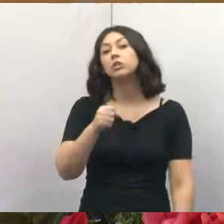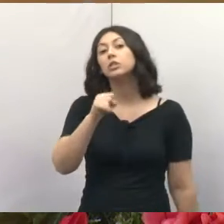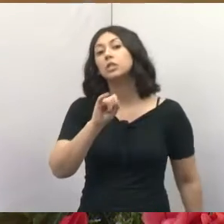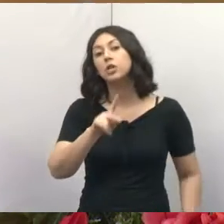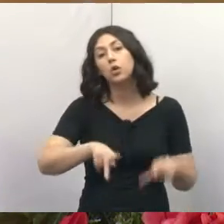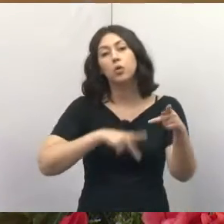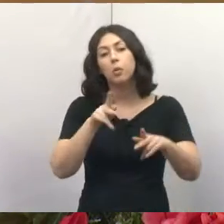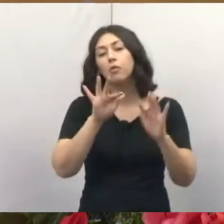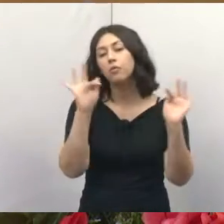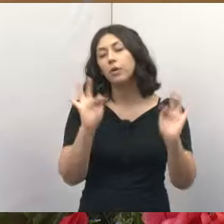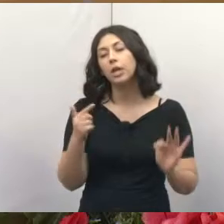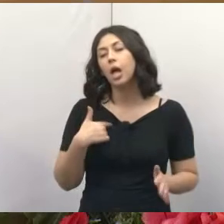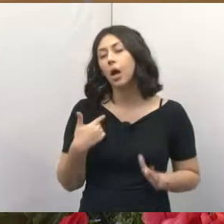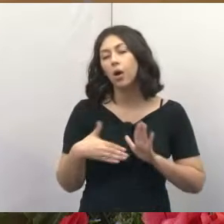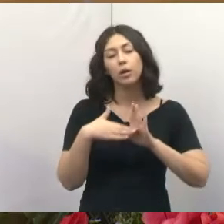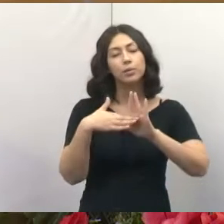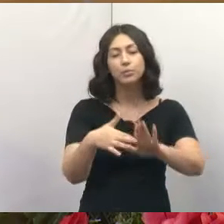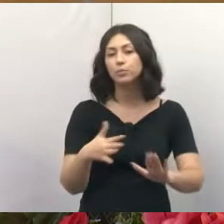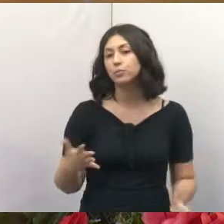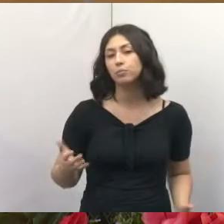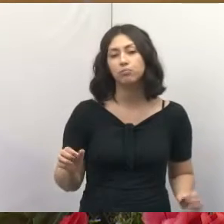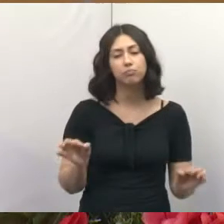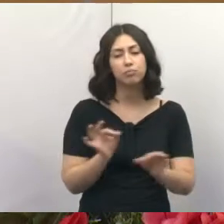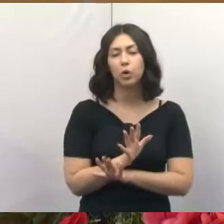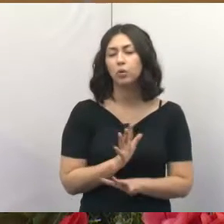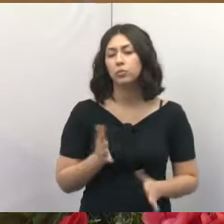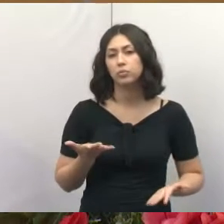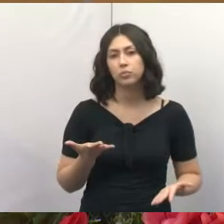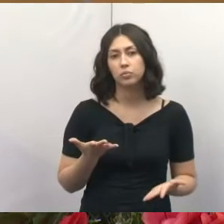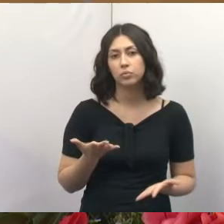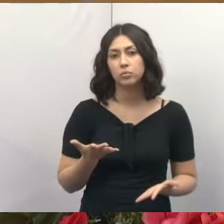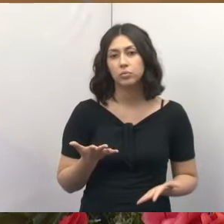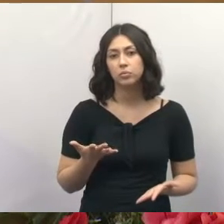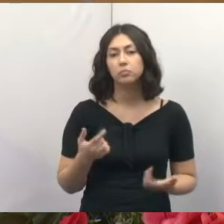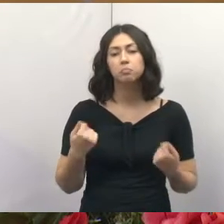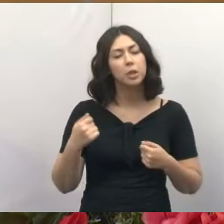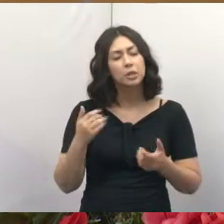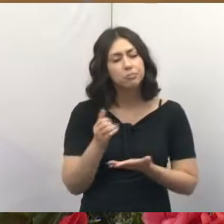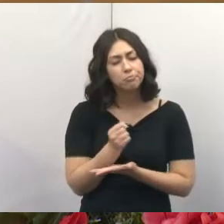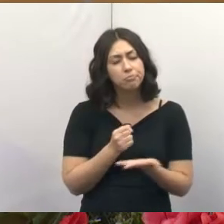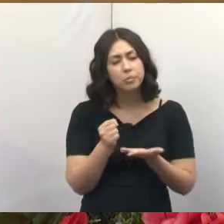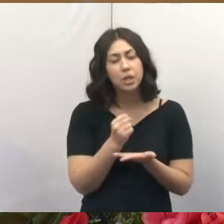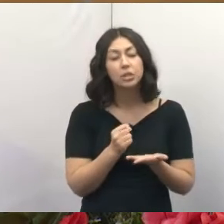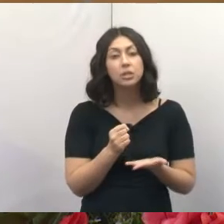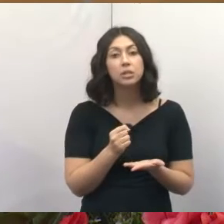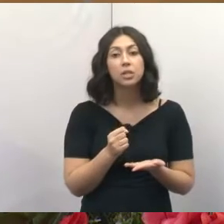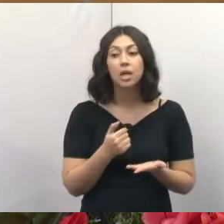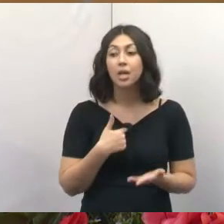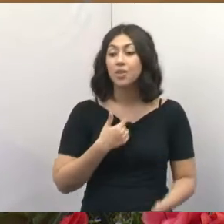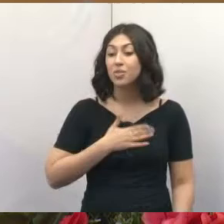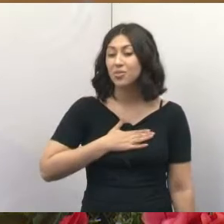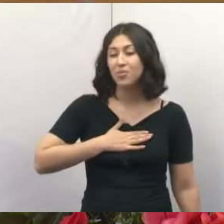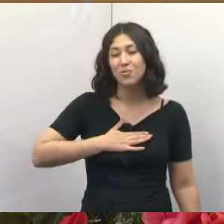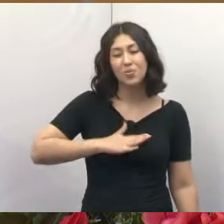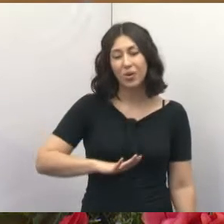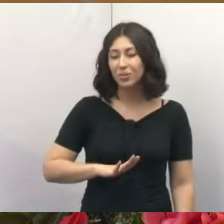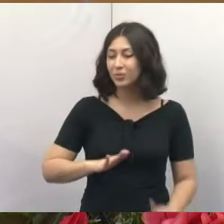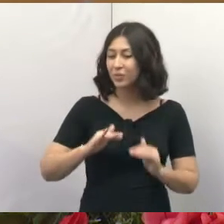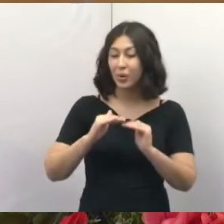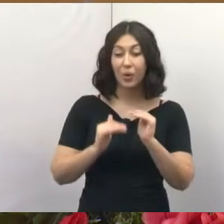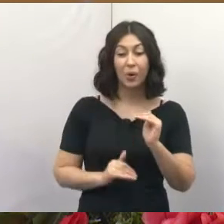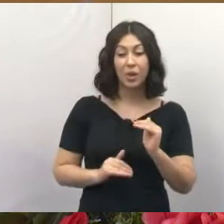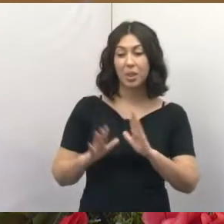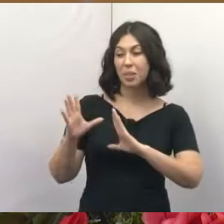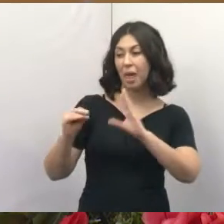população, eu voto. O que é ruim para a população, eu não voto. Eu acho que a gente tem que partir dessa premissa. E é nesse sentido que eu não gosto e não vou concordar com